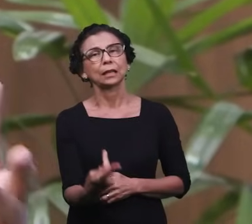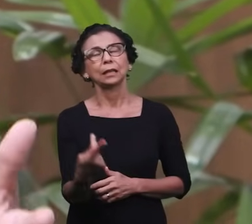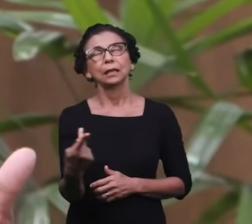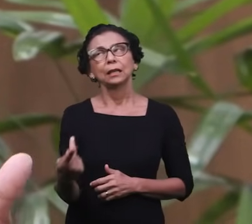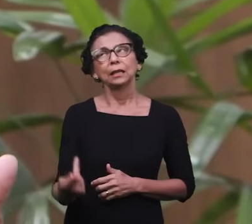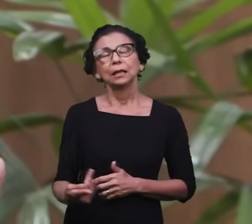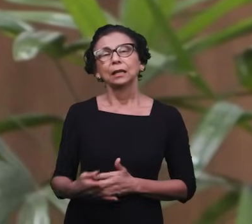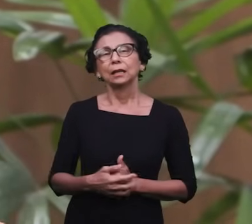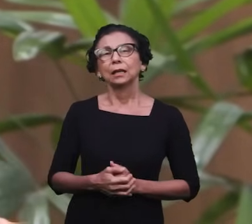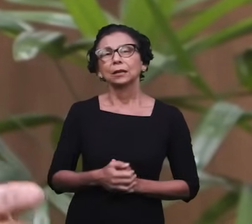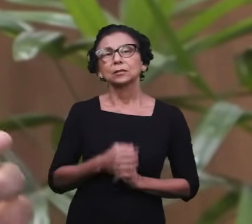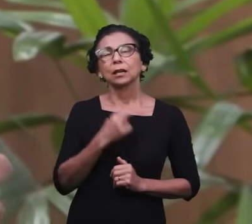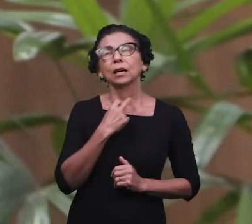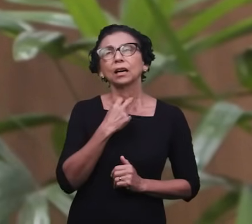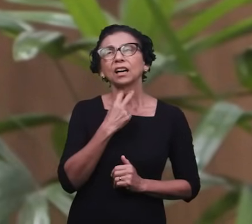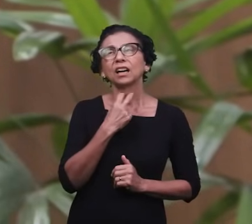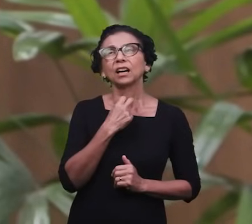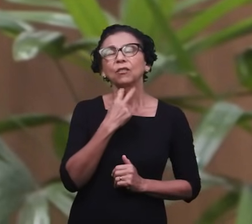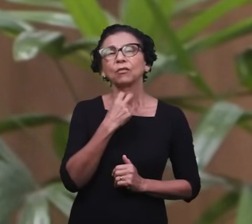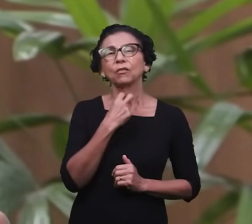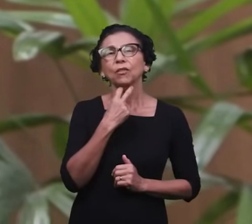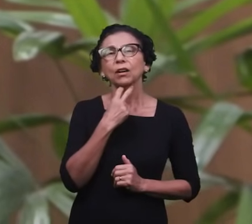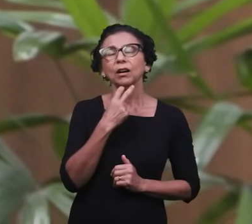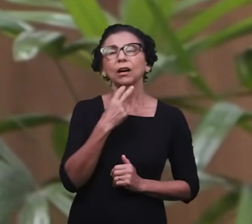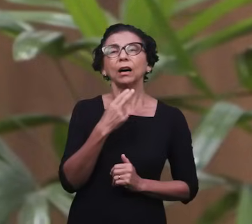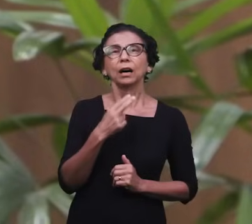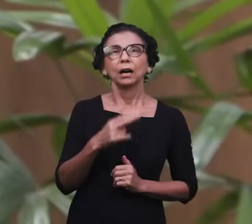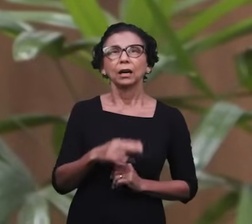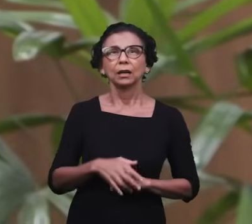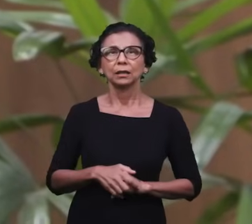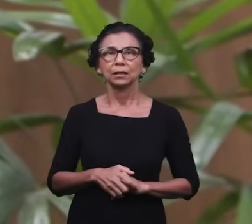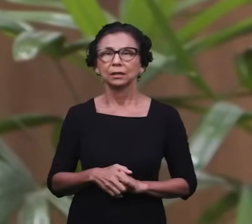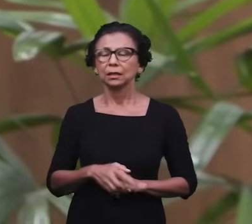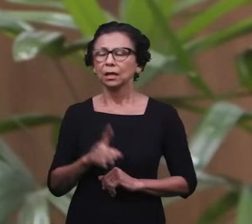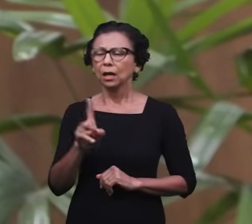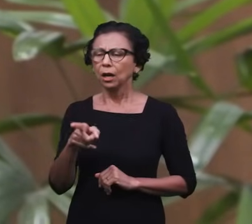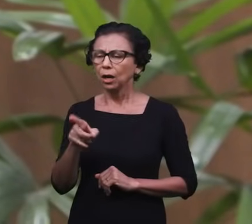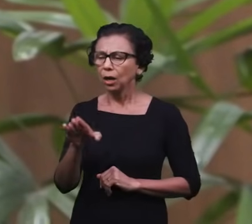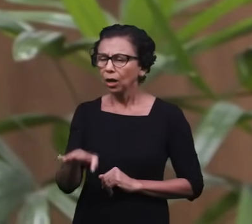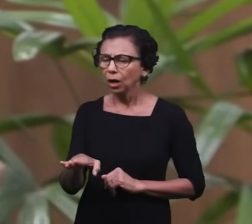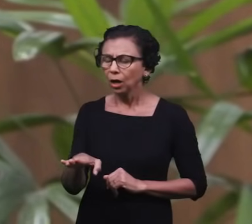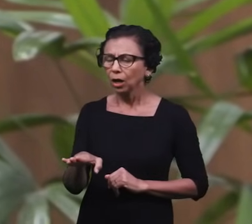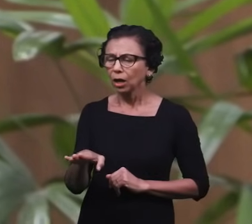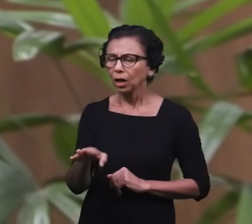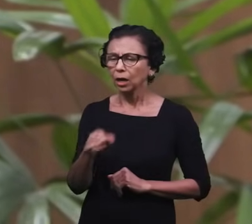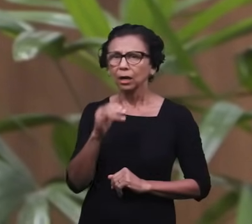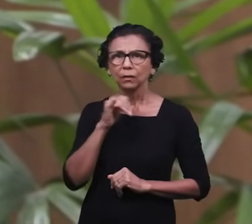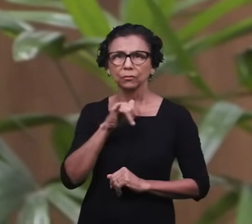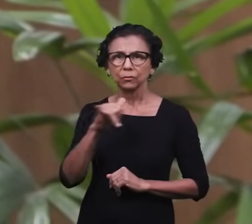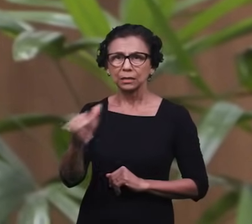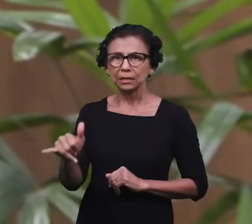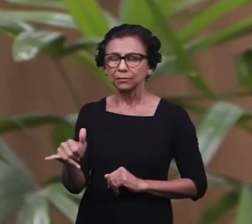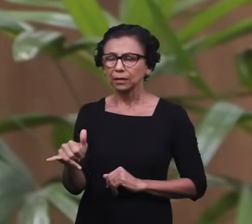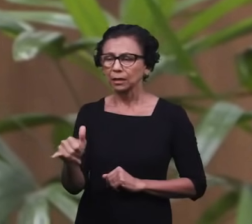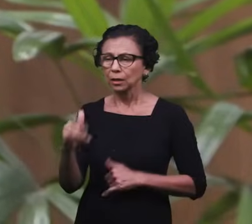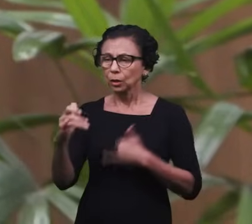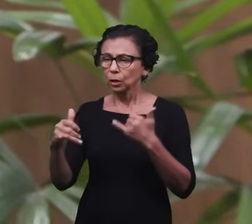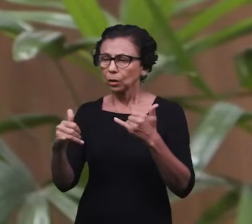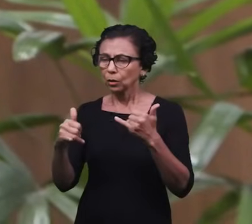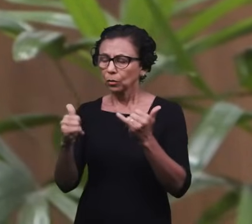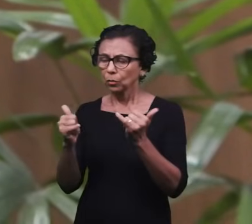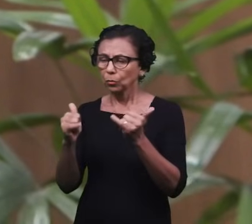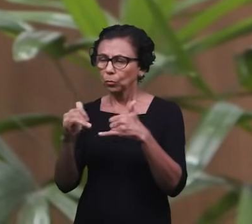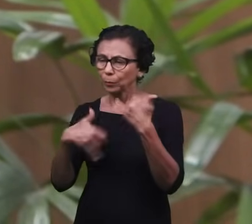tem entonação de voz. Às vezes você fala com a criança assim, guarda o brinquedo, ela responde o que você disse, guarda